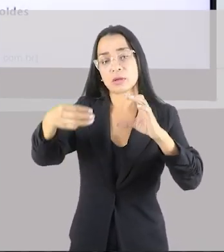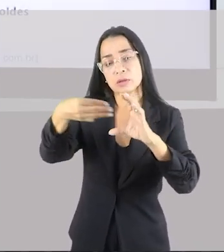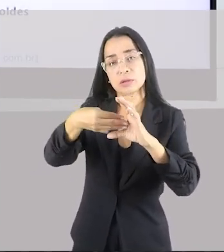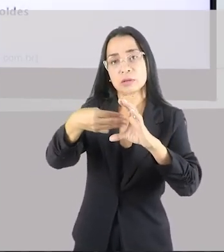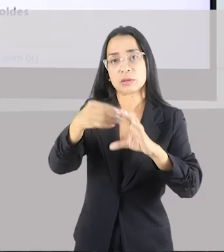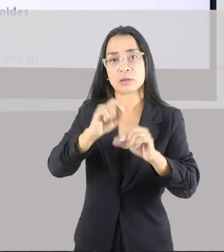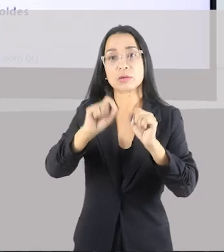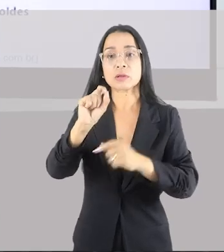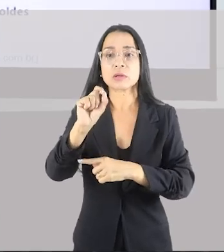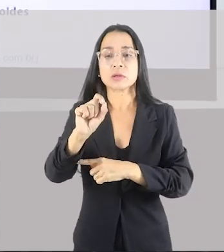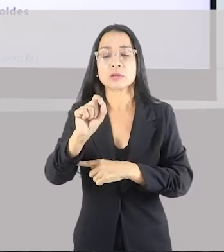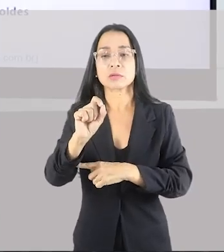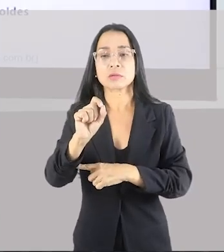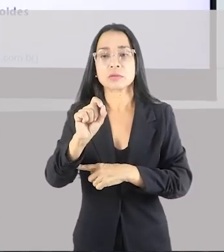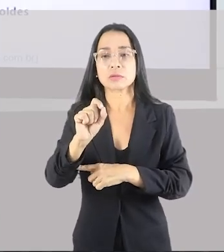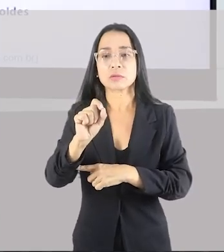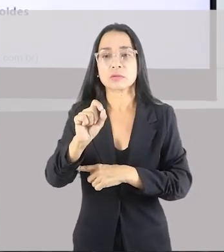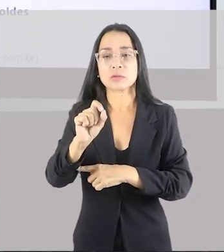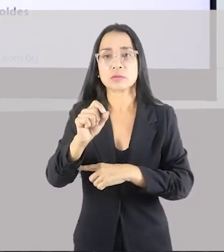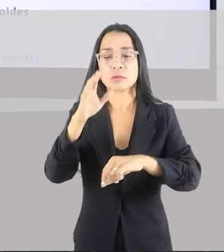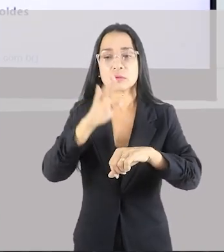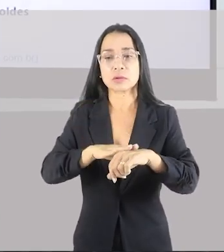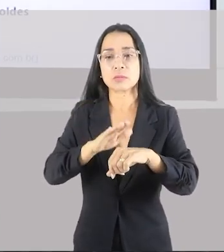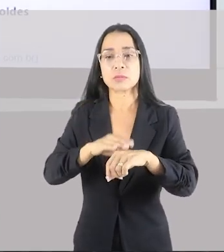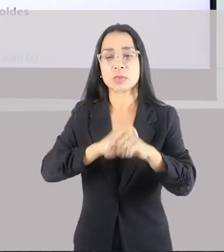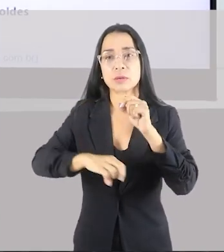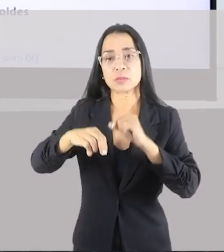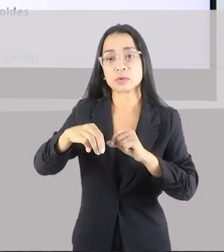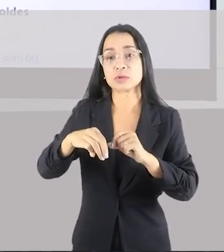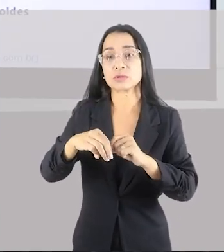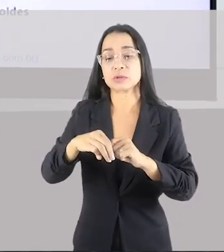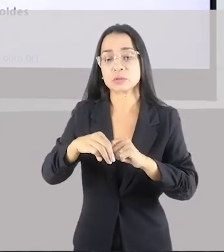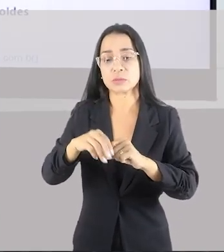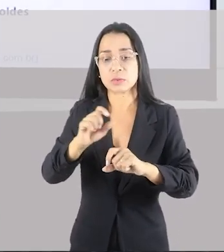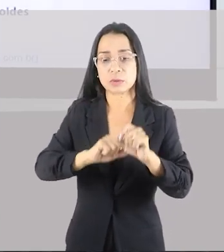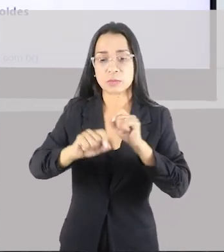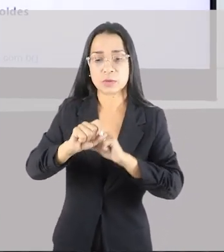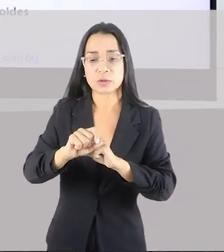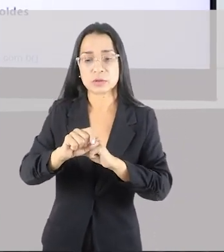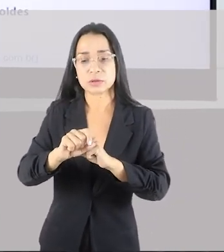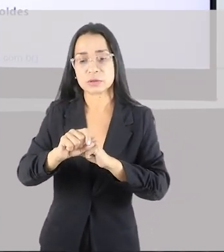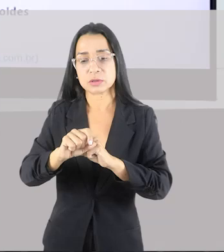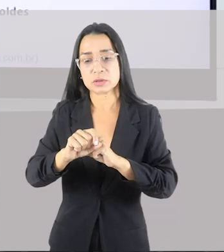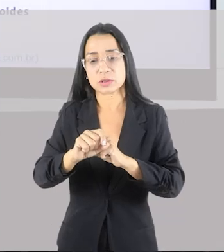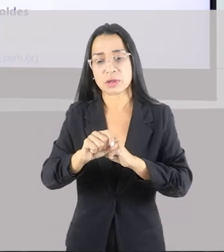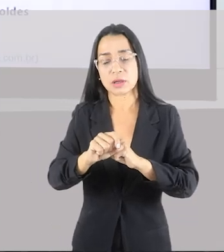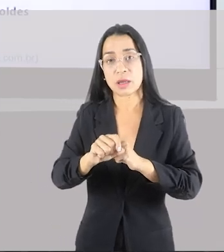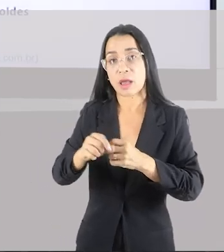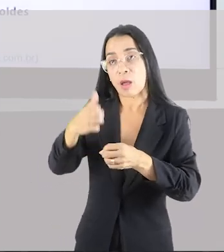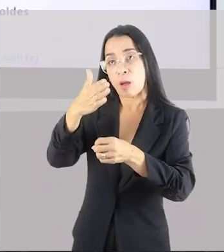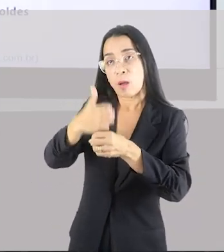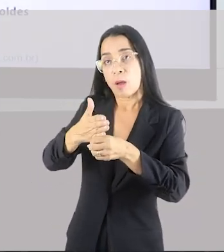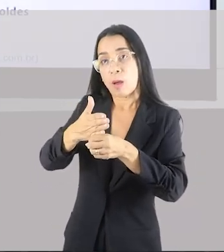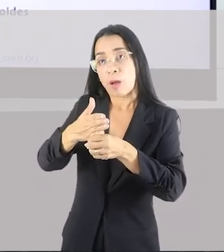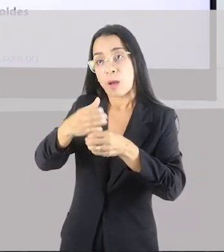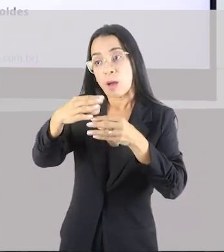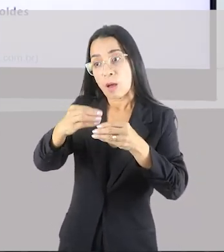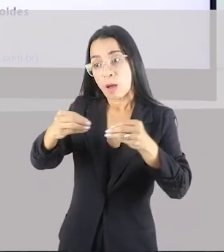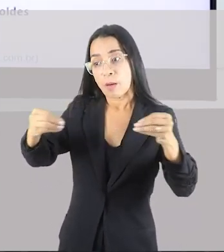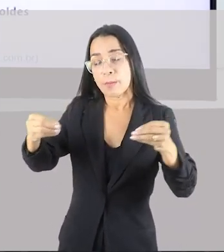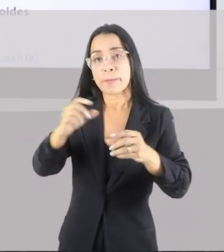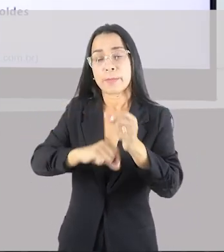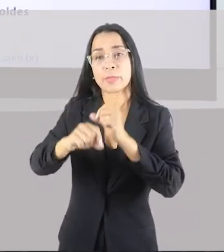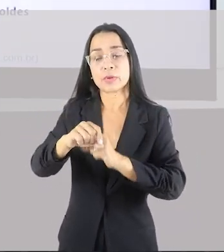células. E isso, né, a gente vai chamar de mitose. Então, anota aí que essa célula inicial do